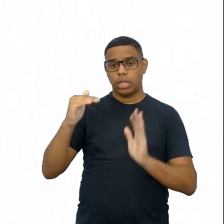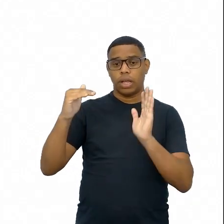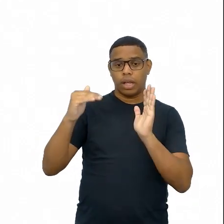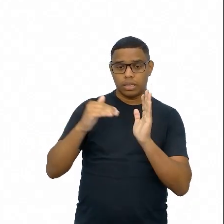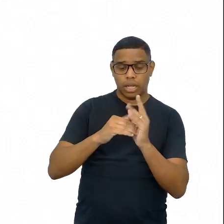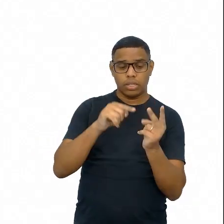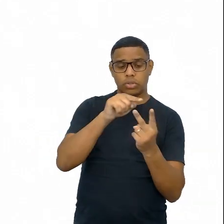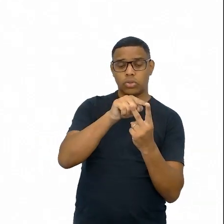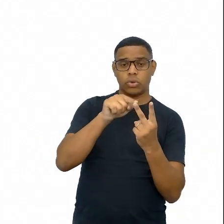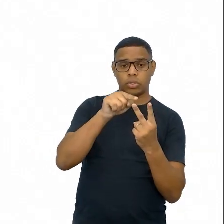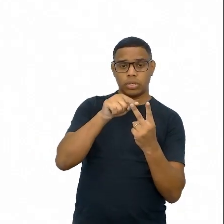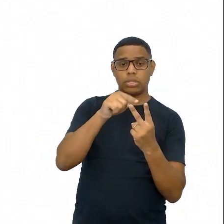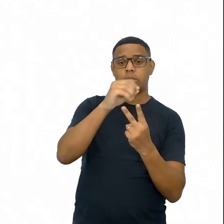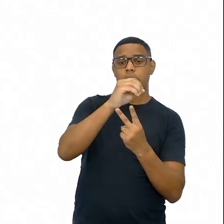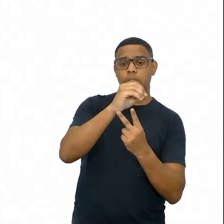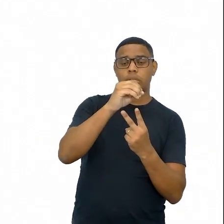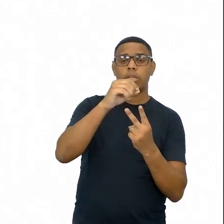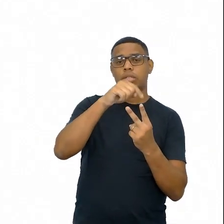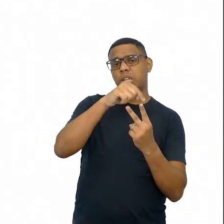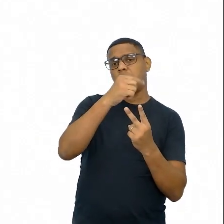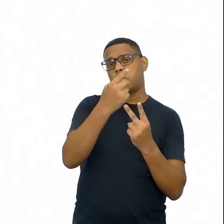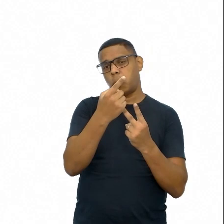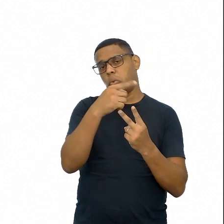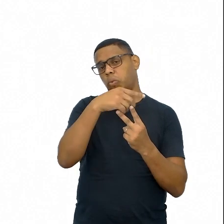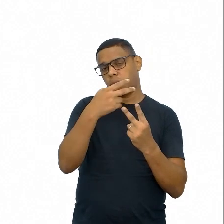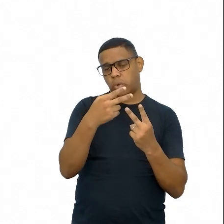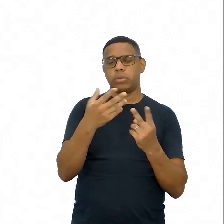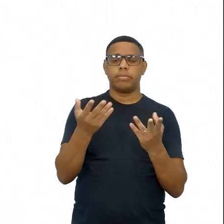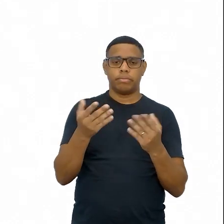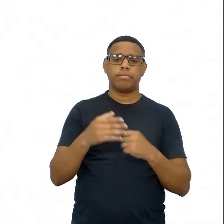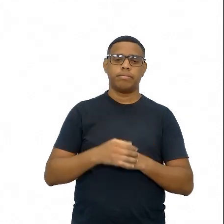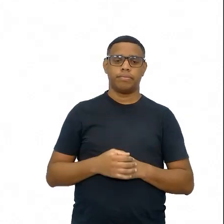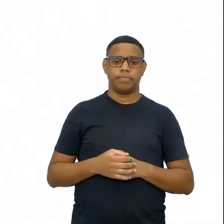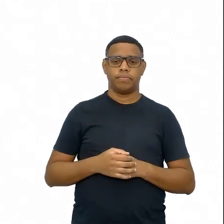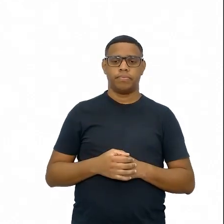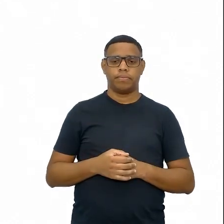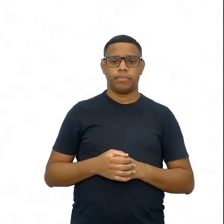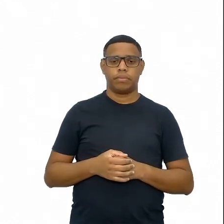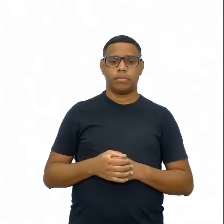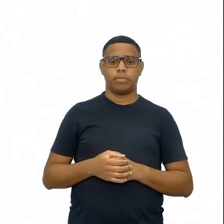2 ordens. Então, vamos lá.